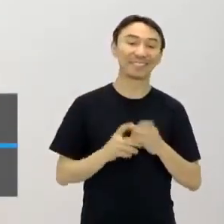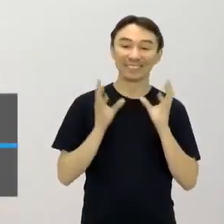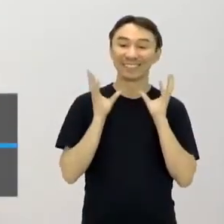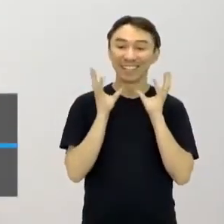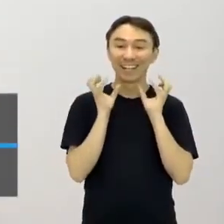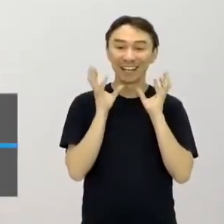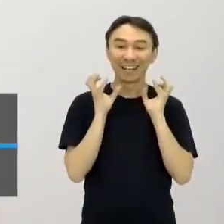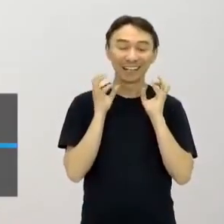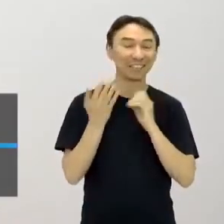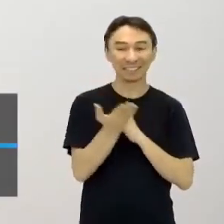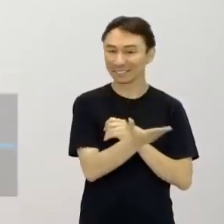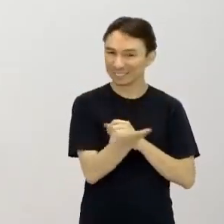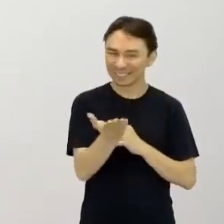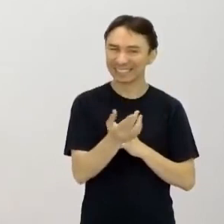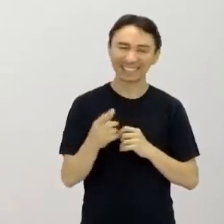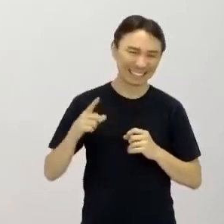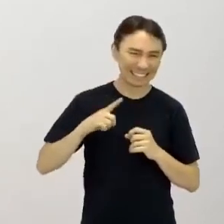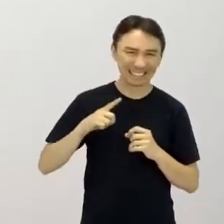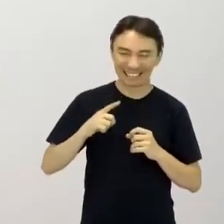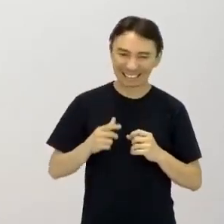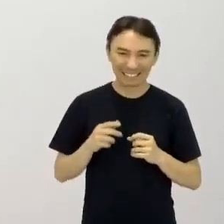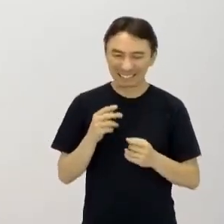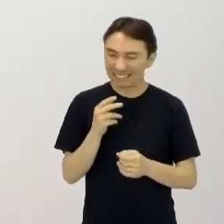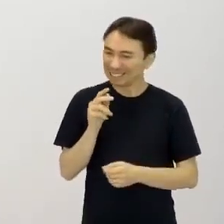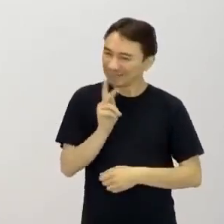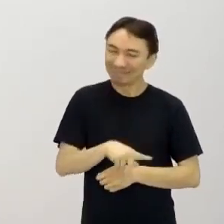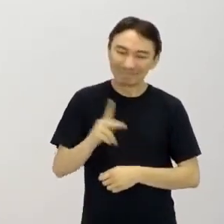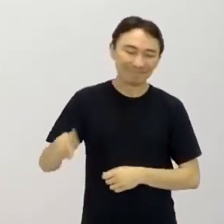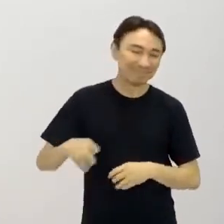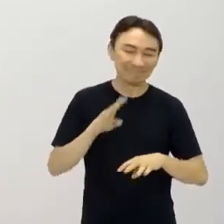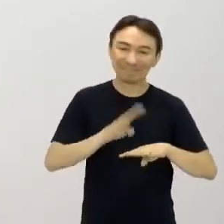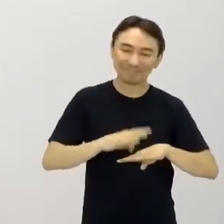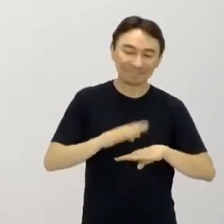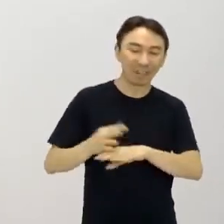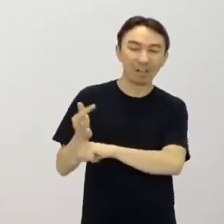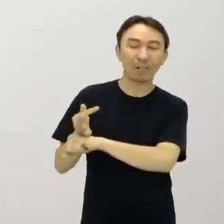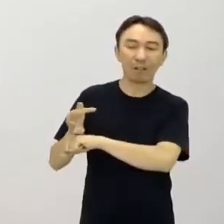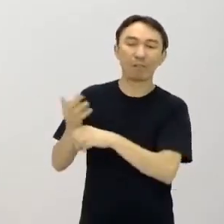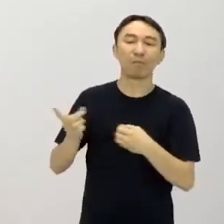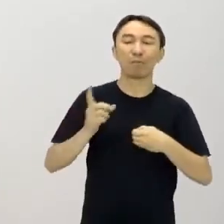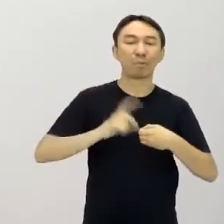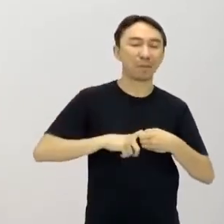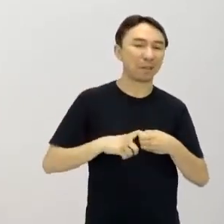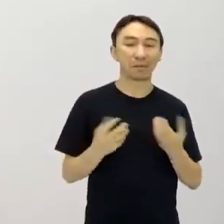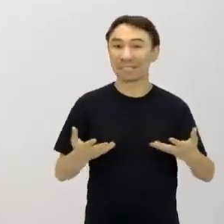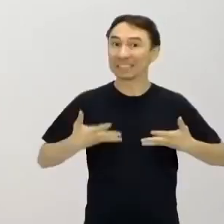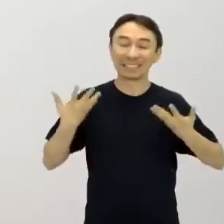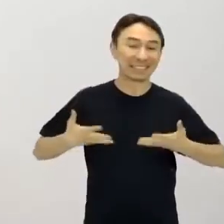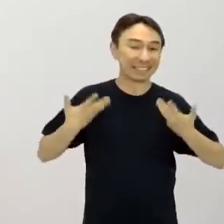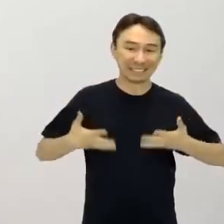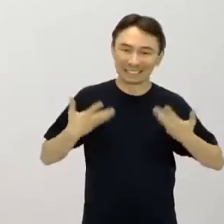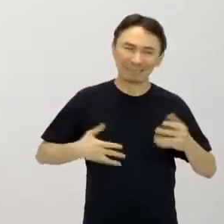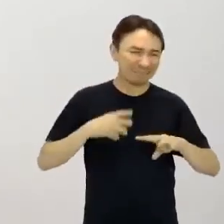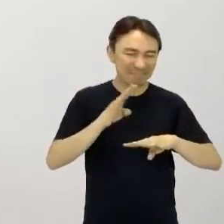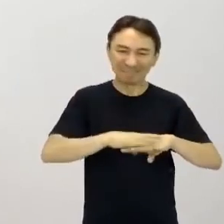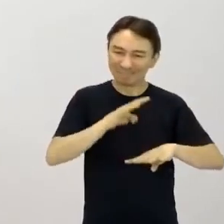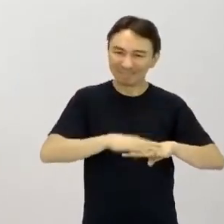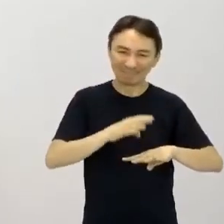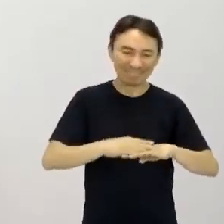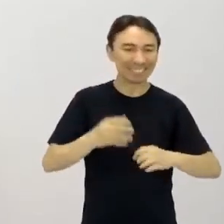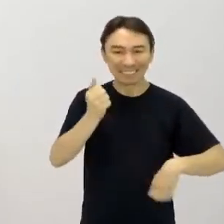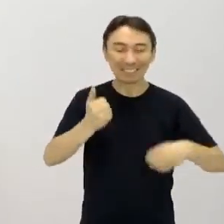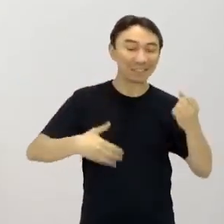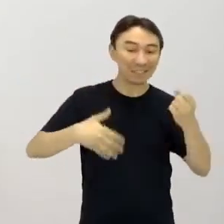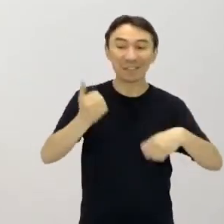matemática, voltei de férias, tô assim super animado aí para trocar ideias com vocês, falar bastante sobre matemática e que essa